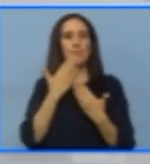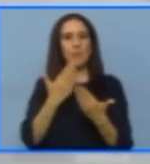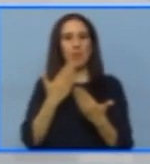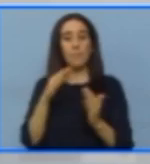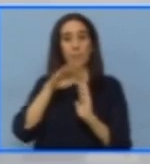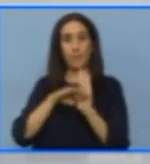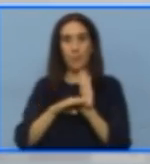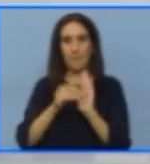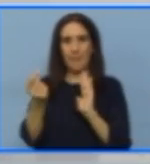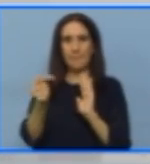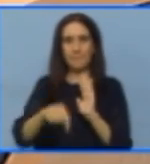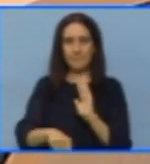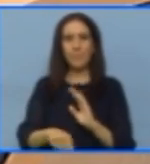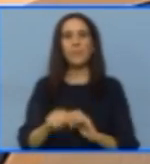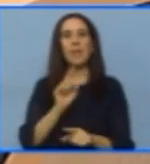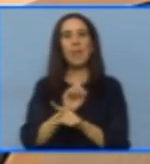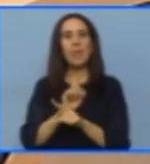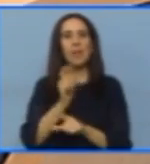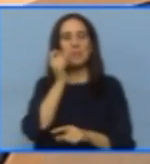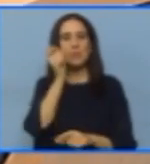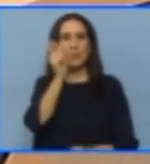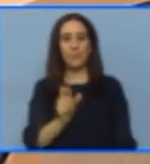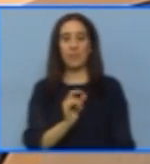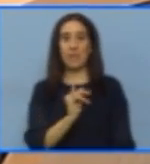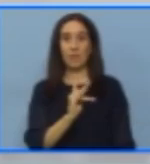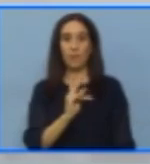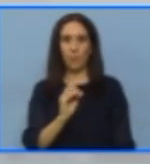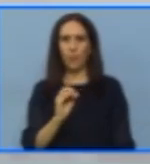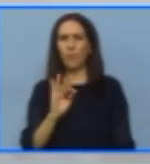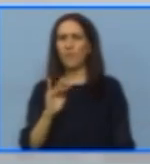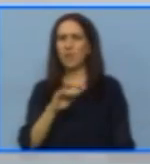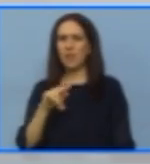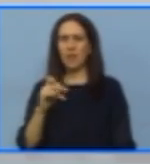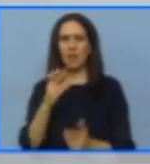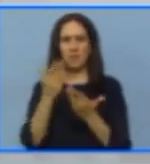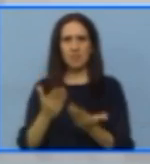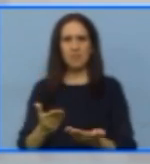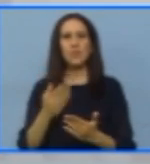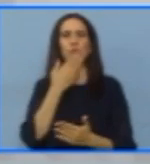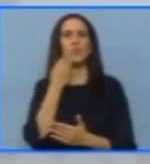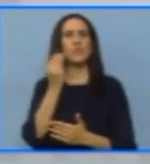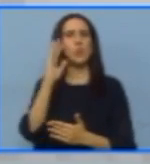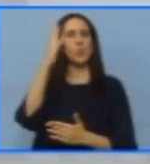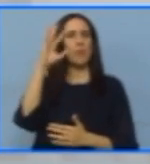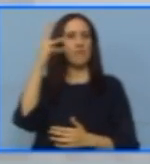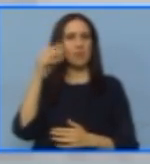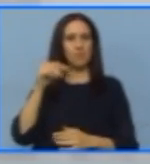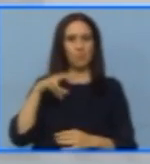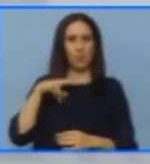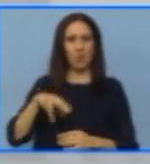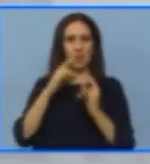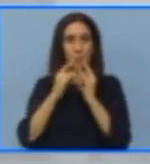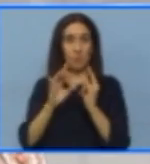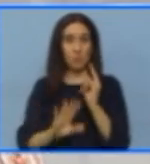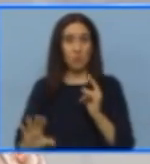neste programa. Ivo Faria começava por si, é o maior evento juvenil que acontece em Portugal, este Acampamento